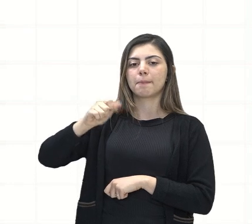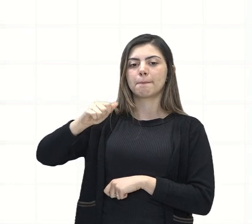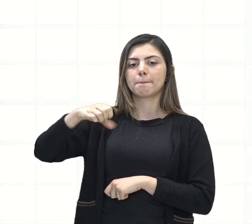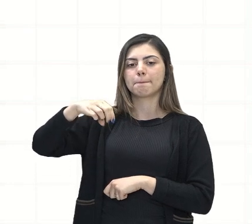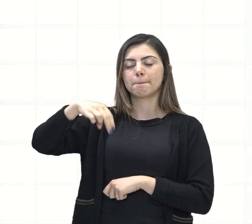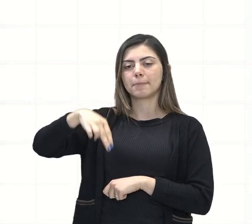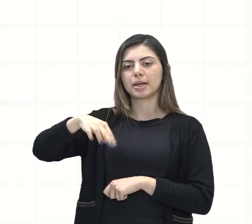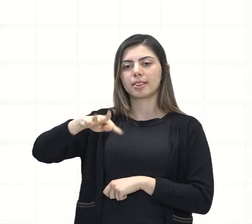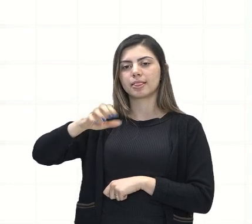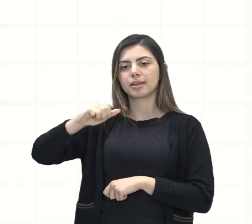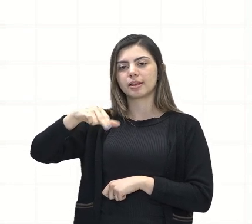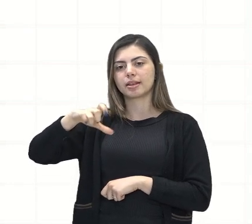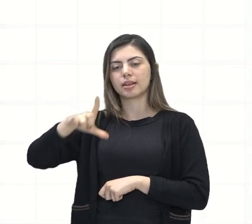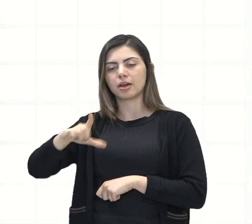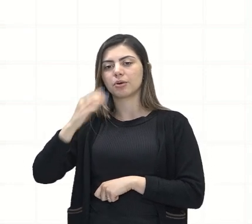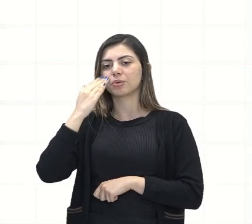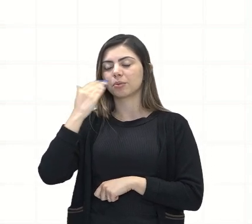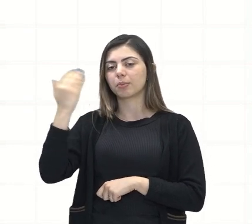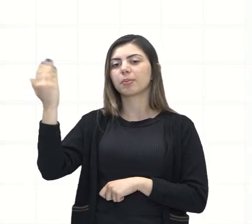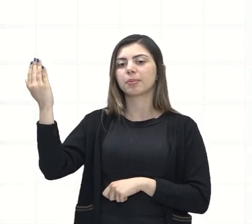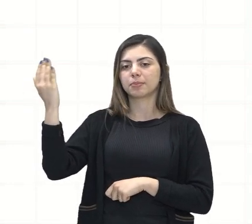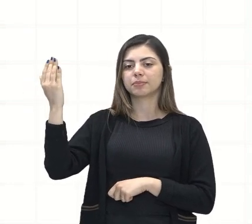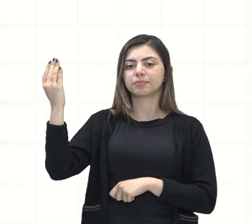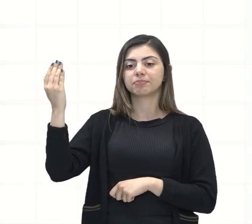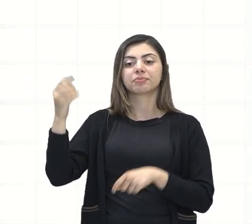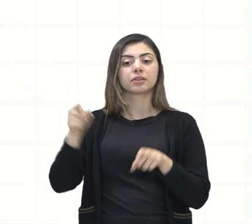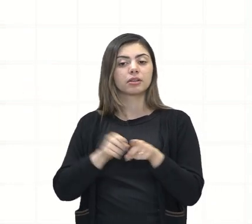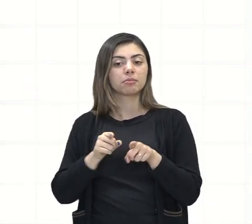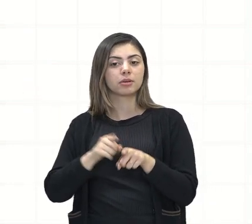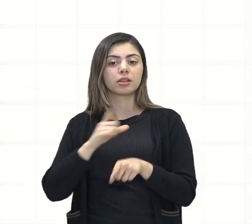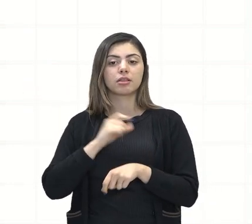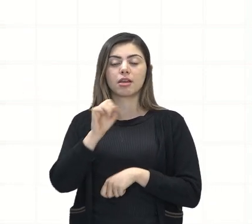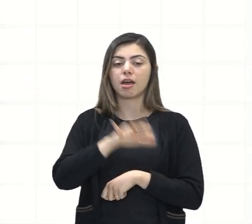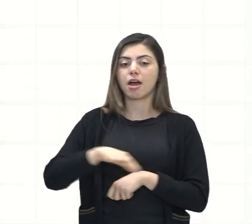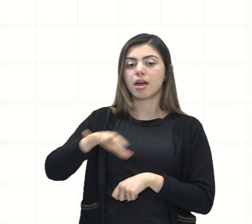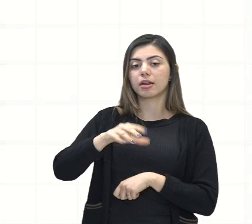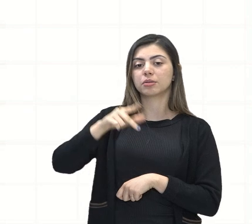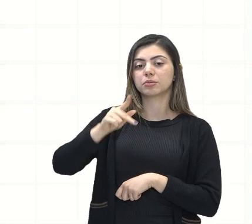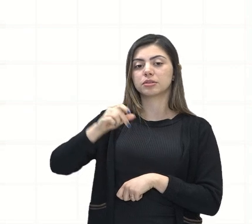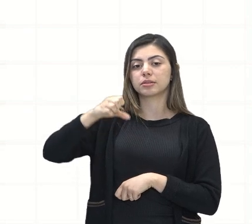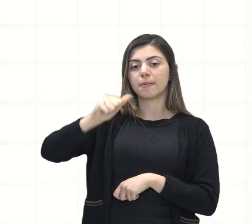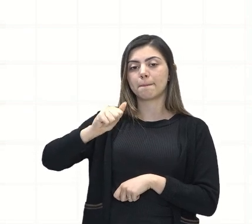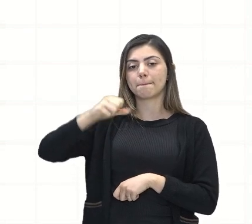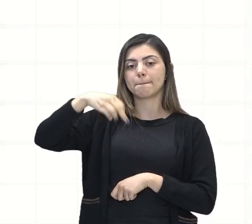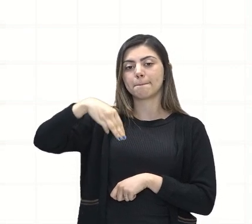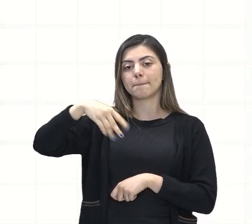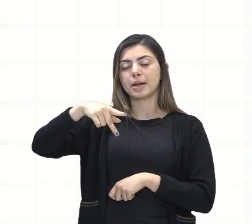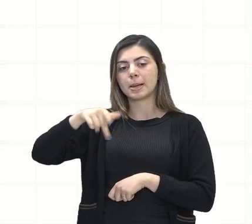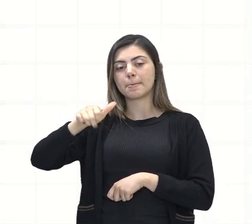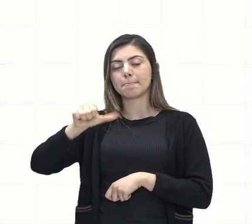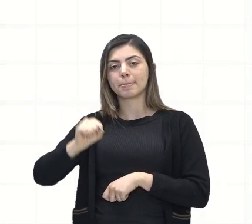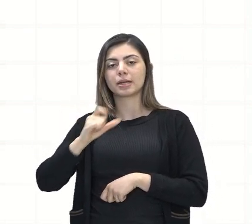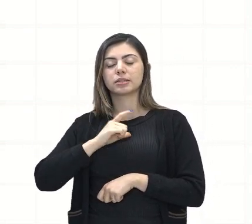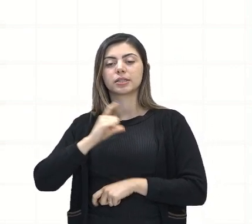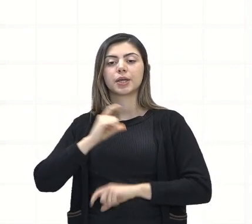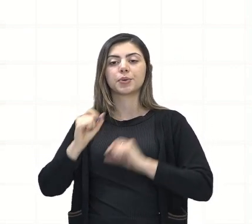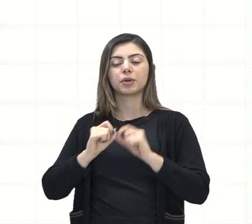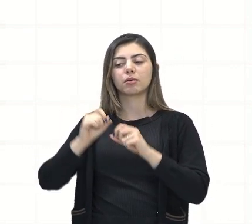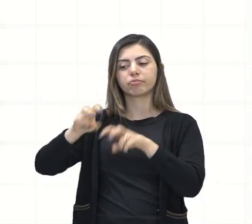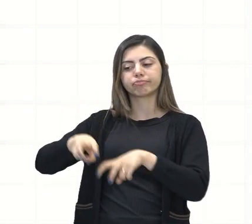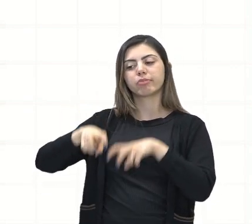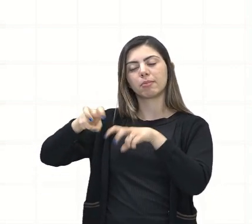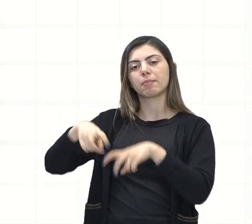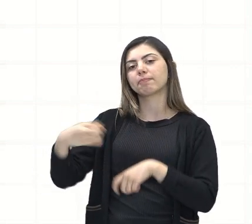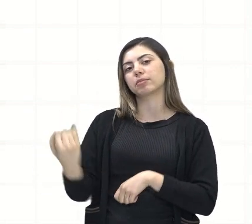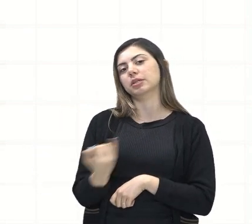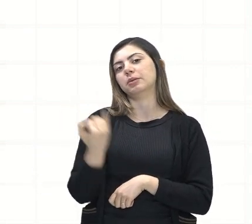Onde chega aqui no Brasil com o nome de Pantanal, né? Tem a área aqui dos Pampas, né? Que é onde tem uma produção importante ali, que a